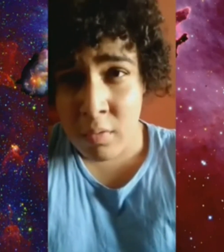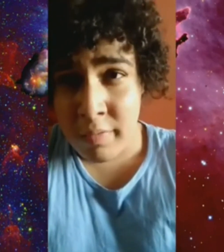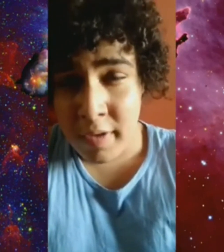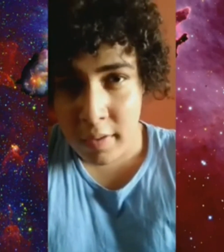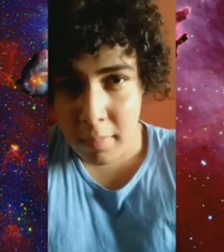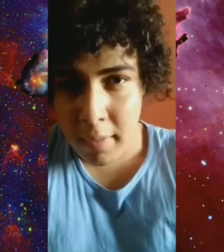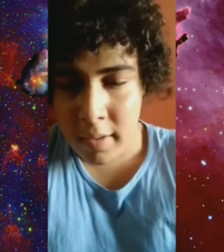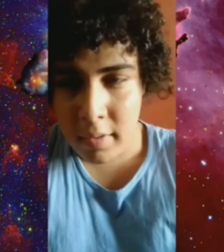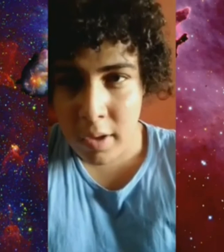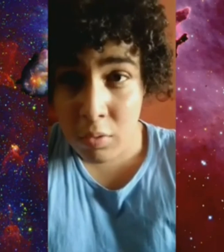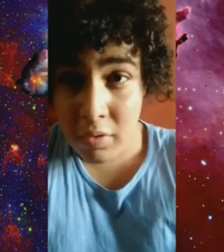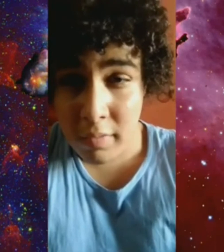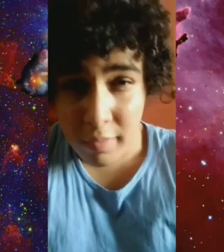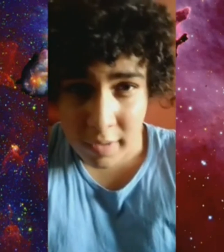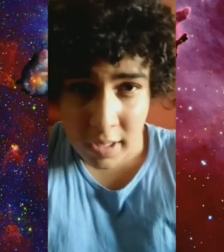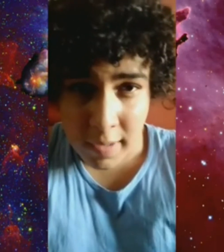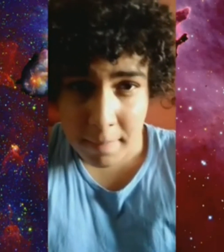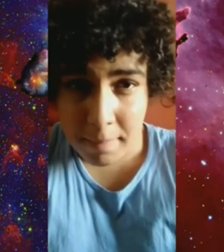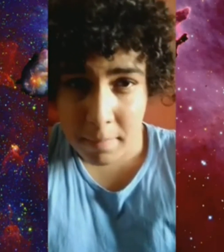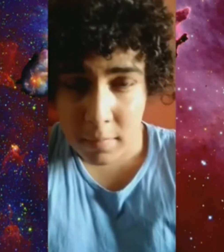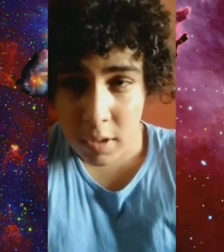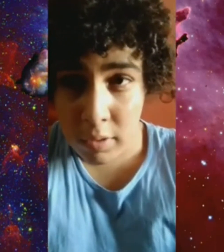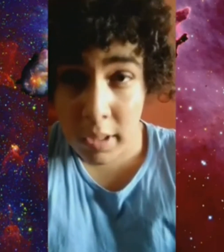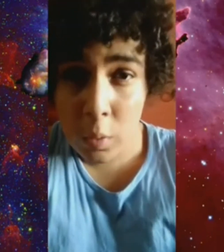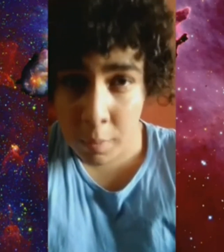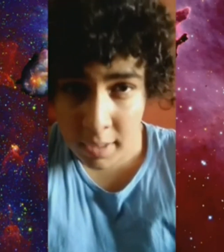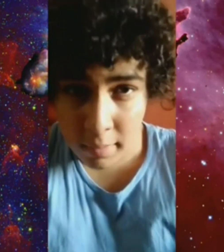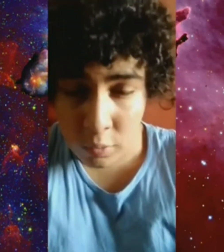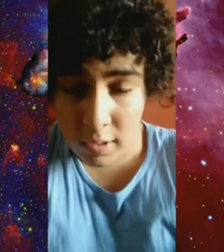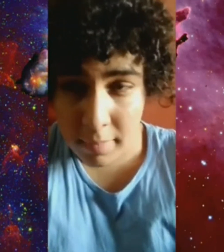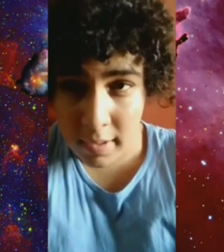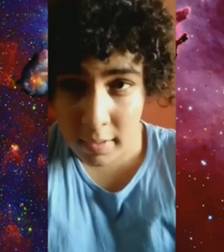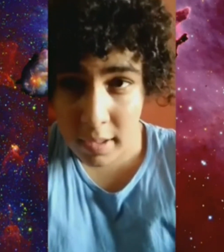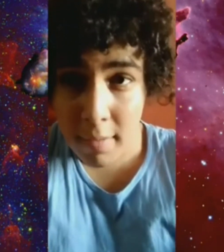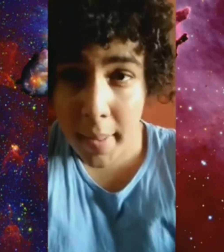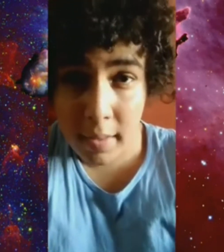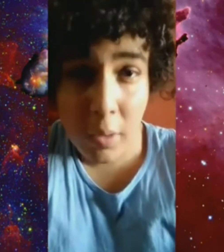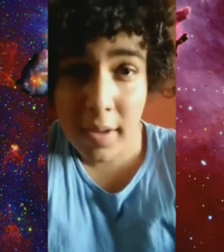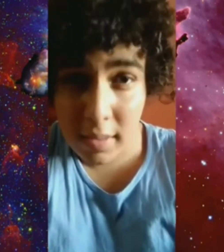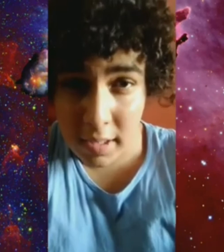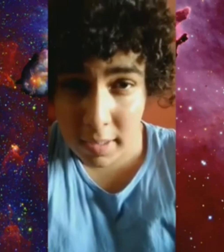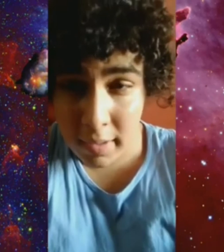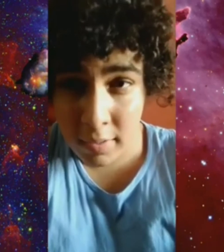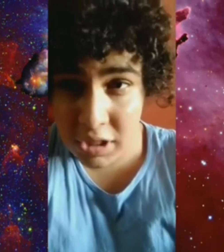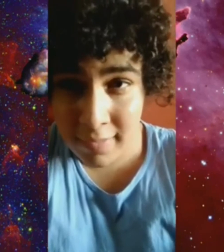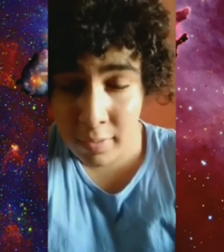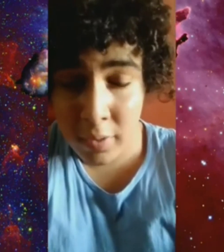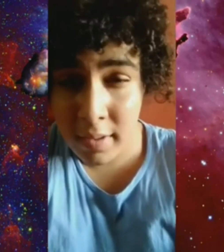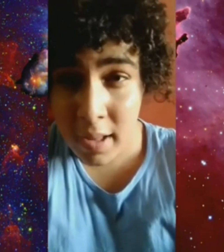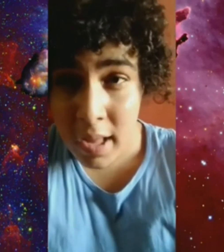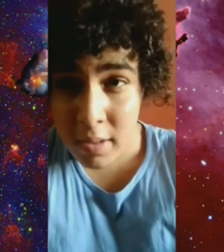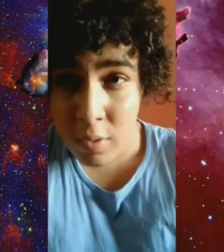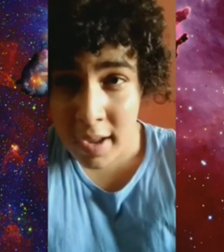que eu fiz, mas que eu não desenvolvi, né? Eu não sei nem o nome da minha música, mas que ela parece ser conhecida, mas eu acho que ela